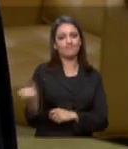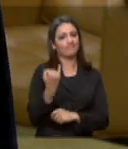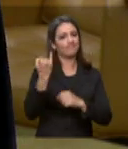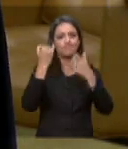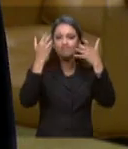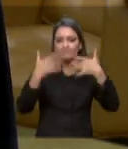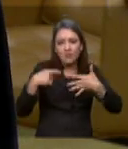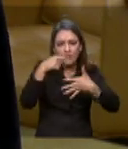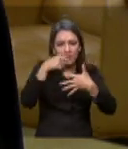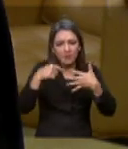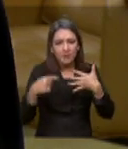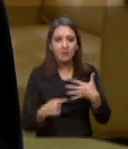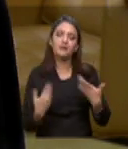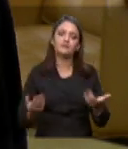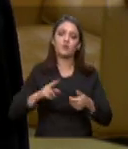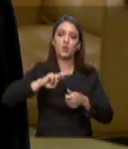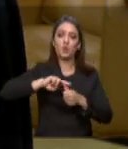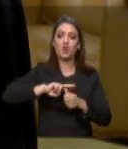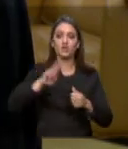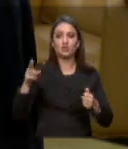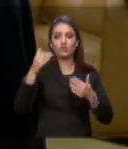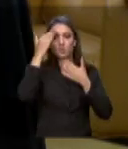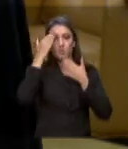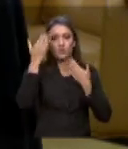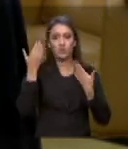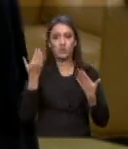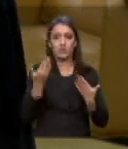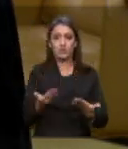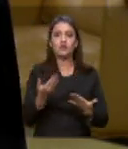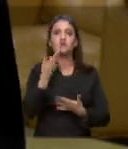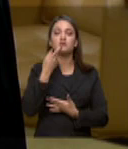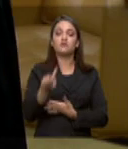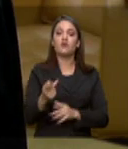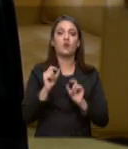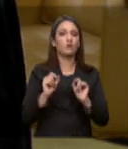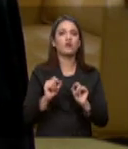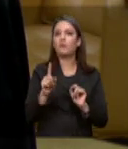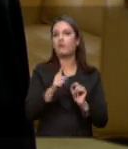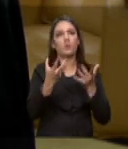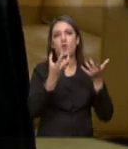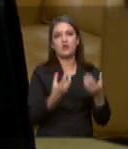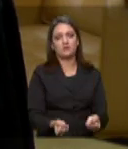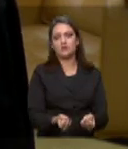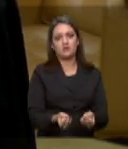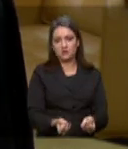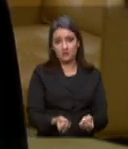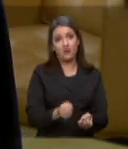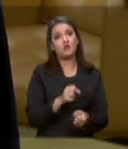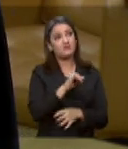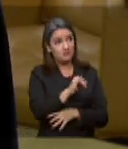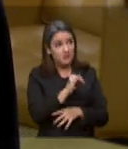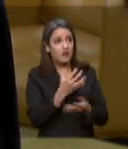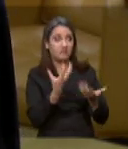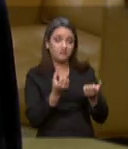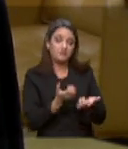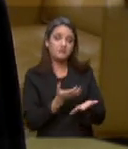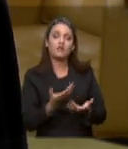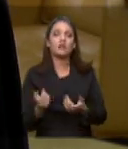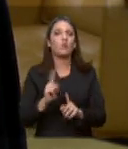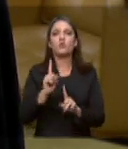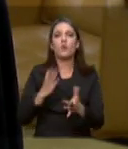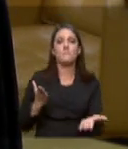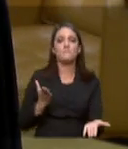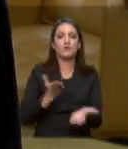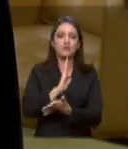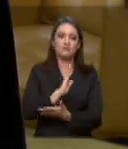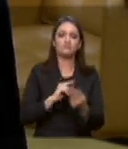os pontos. A Advocacia Geral da União agradece e se manifesta pelo não conhecimento e no mérito pela improcedência de